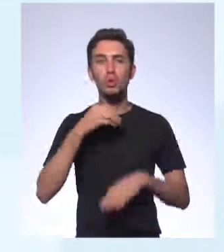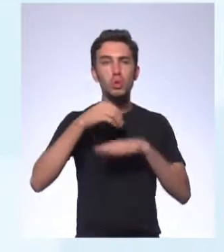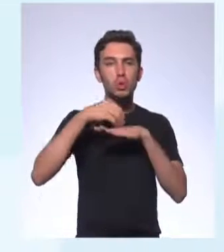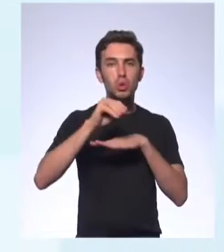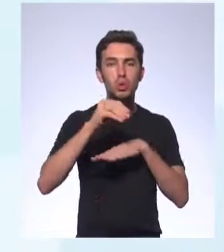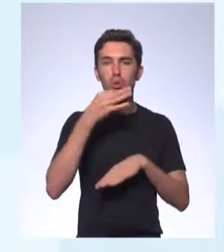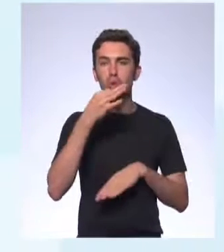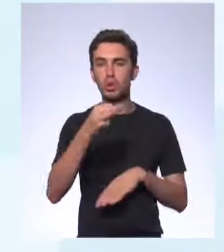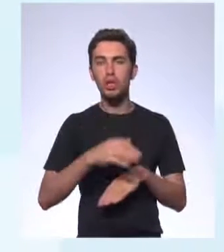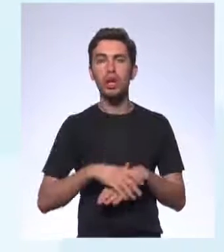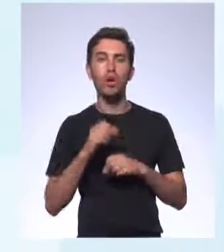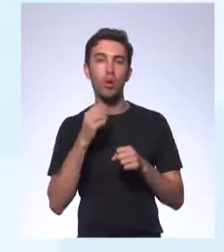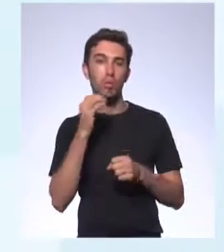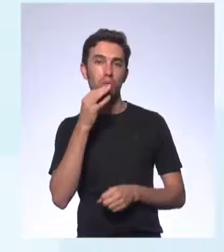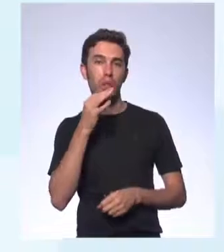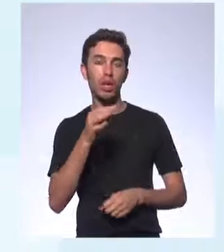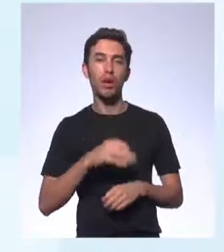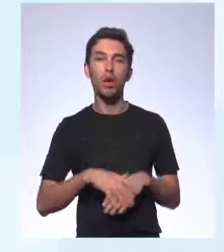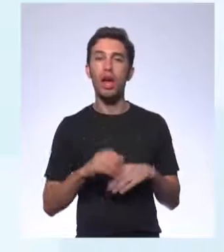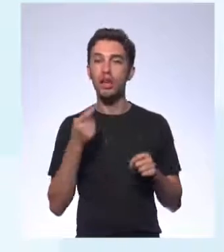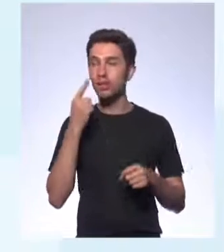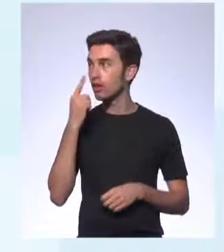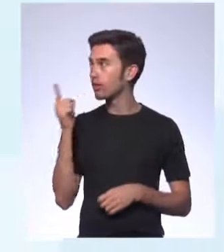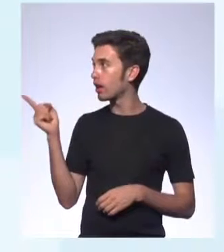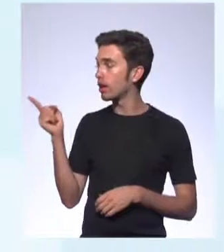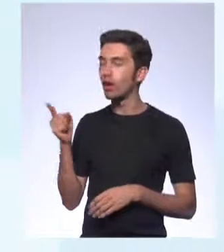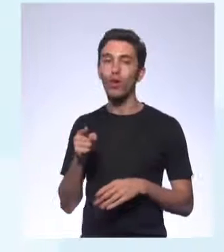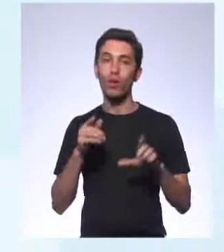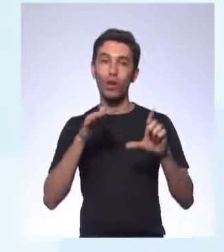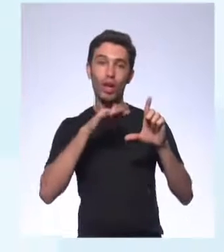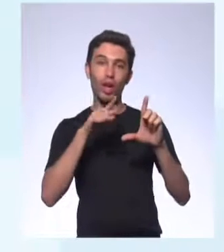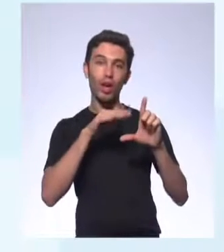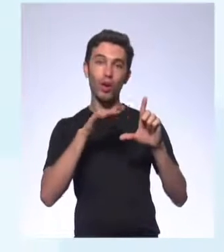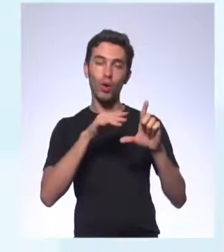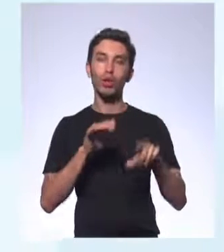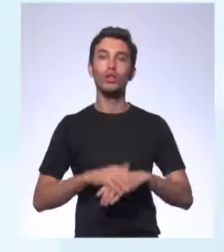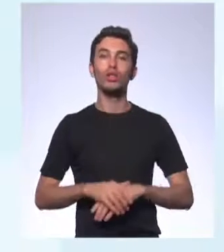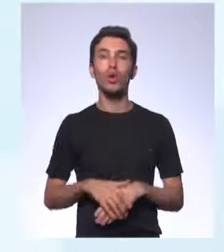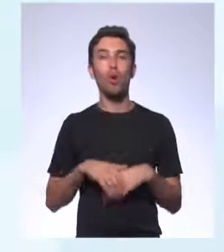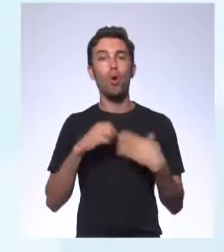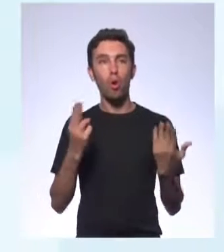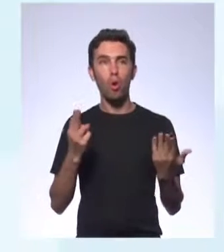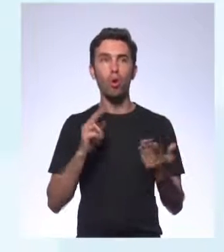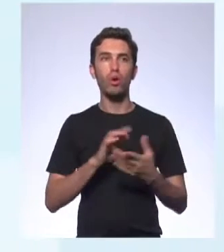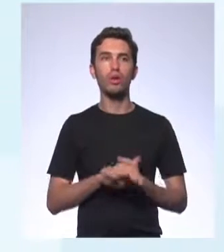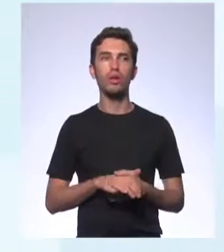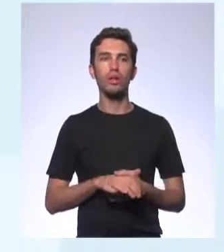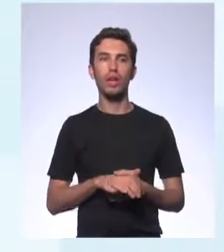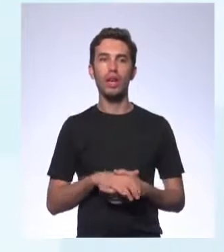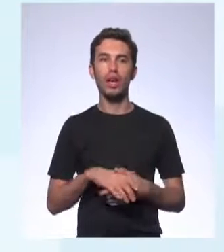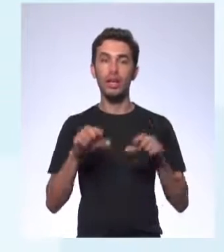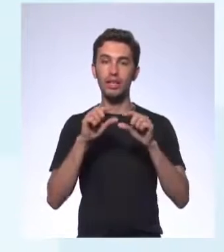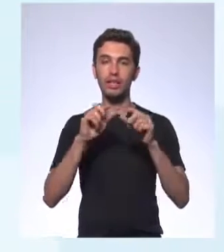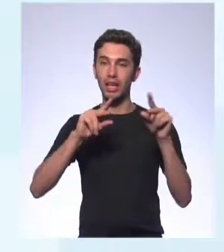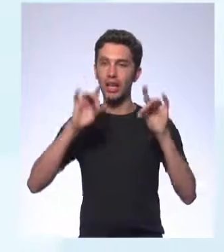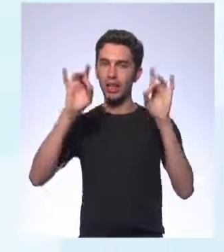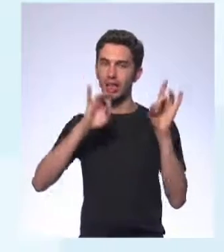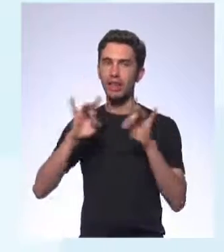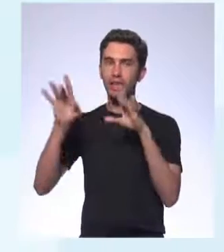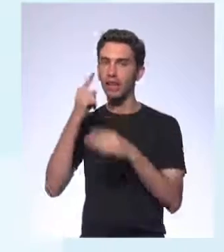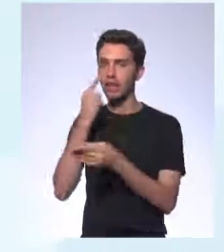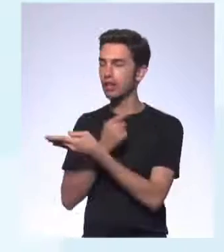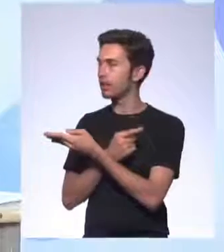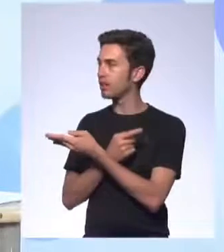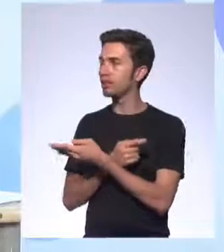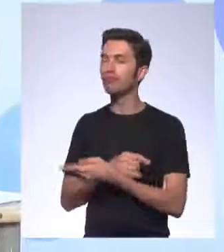sugestão, opinião, tá bom? É só você acessar esse QR Code e também, ou então, este link que está aparecendo aí